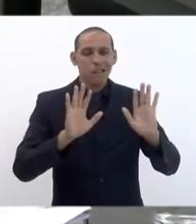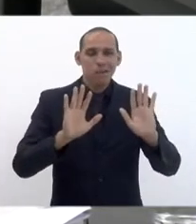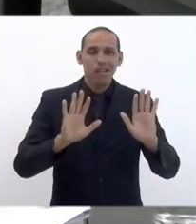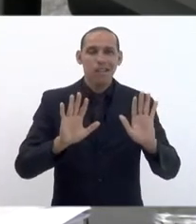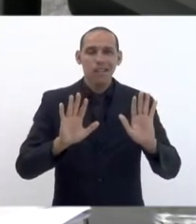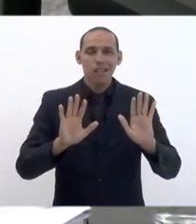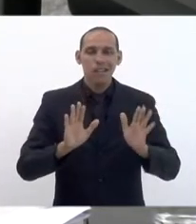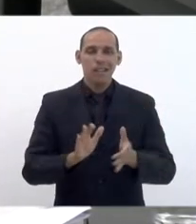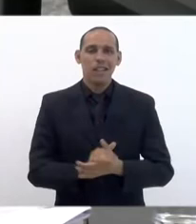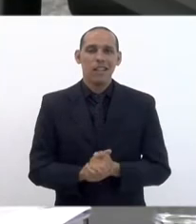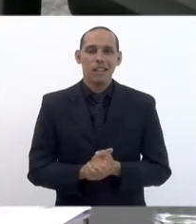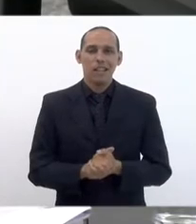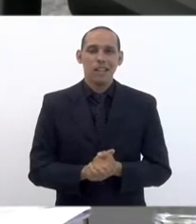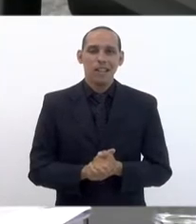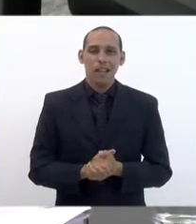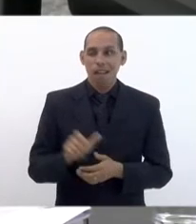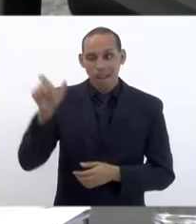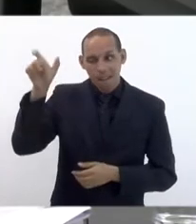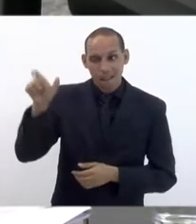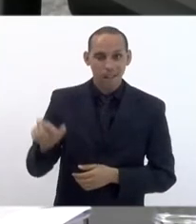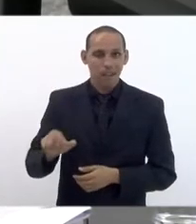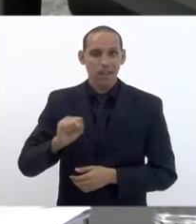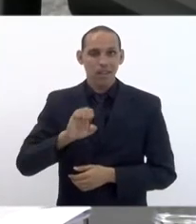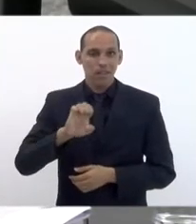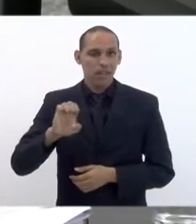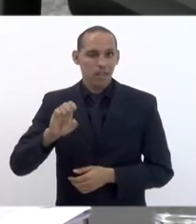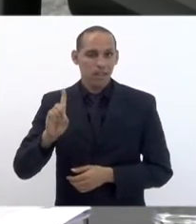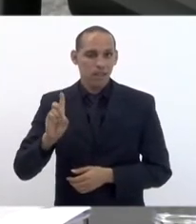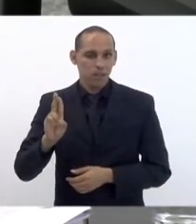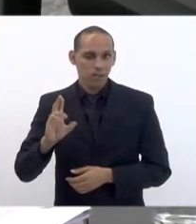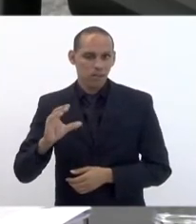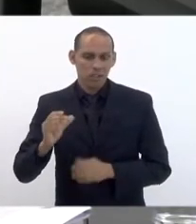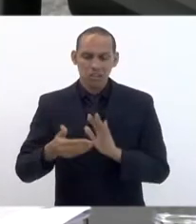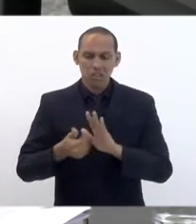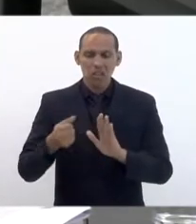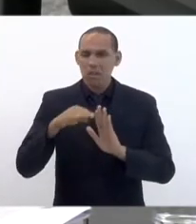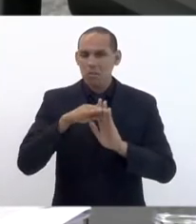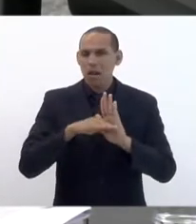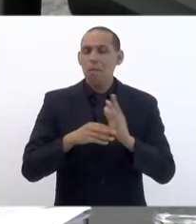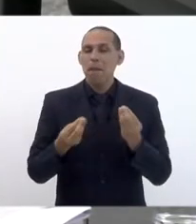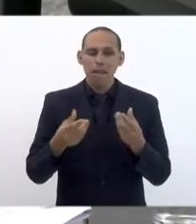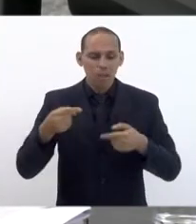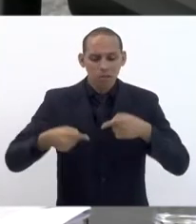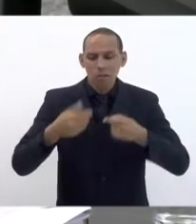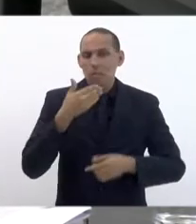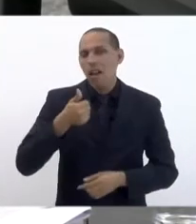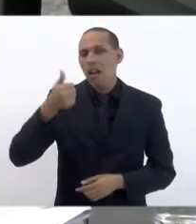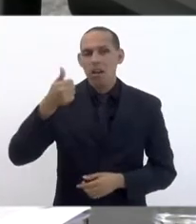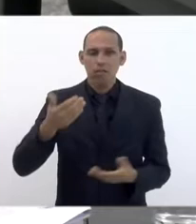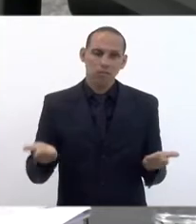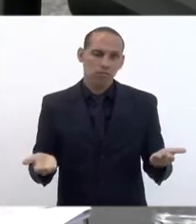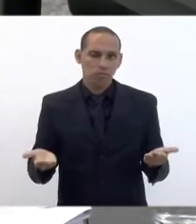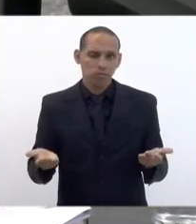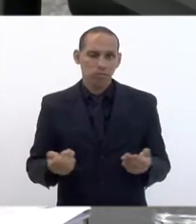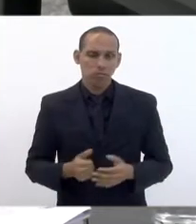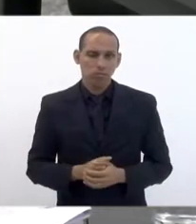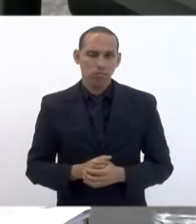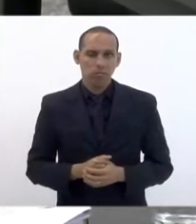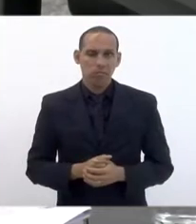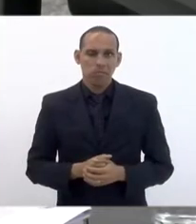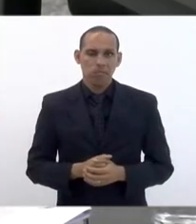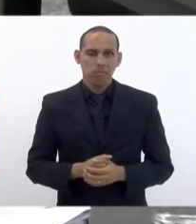Mas ela tem uma questão, eu acho que a gente deveria tirar de pauta para a gente discutir melhor esse assunto. Vamos...